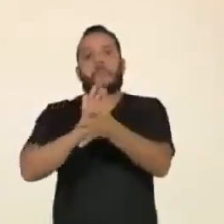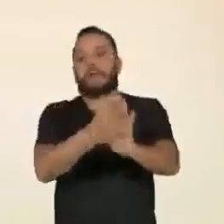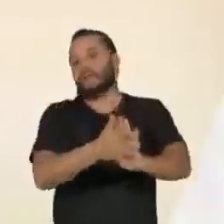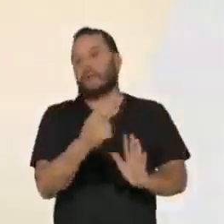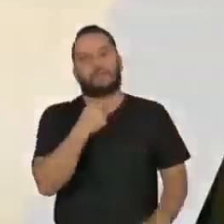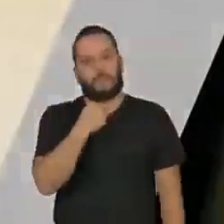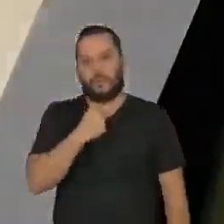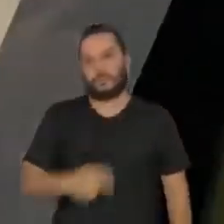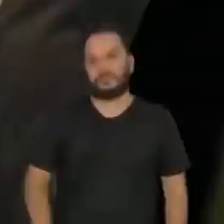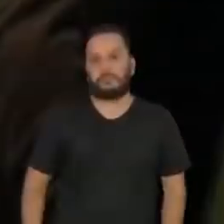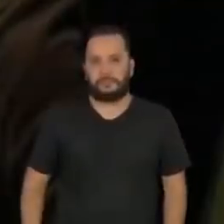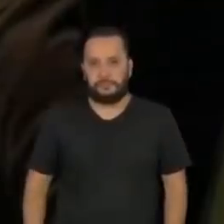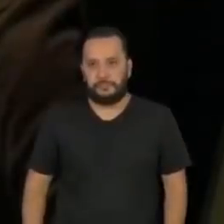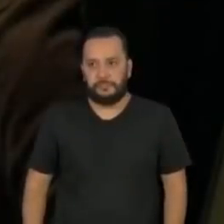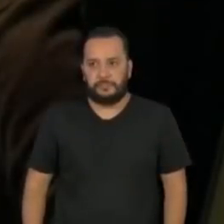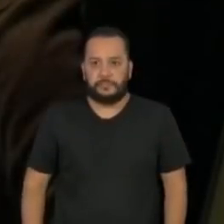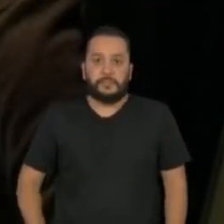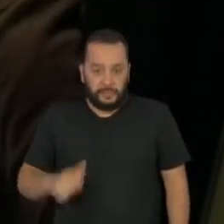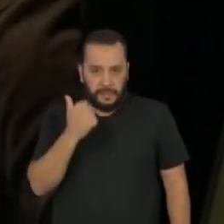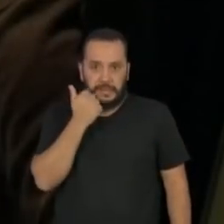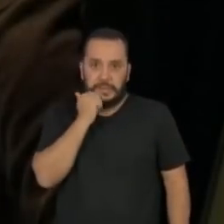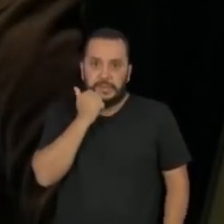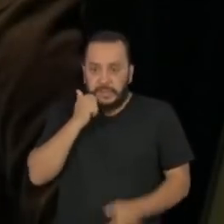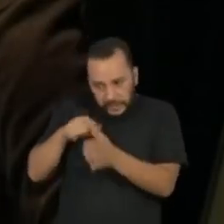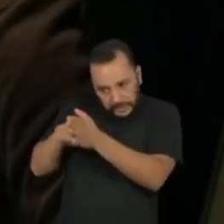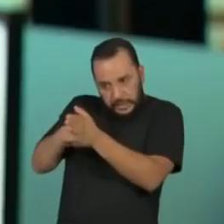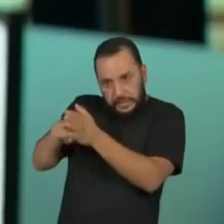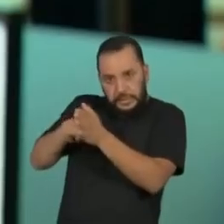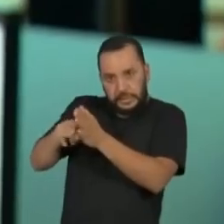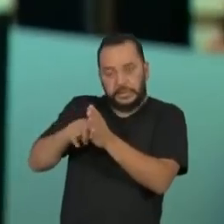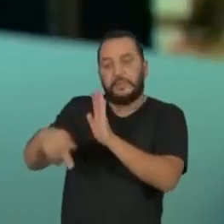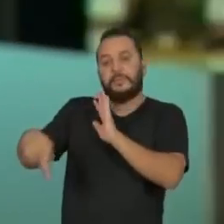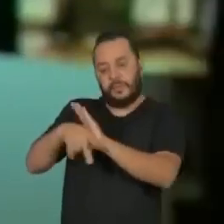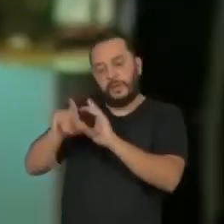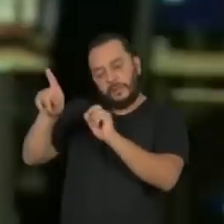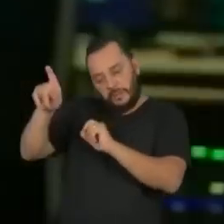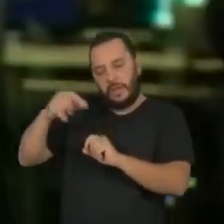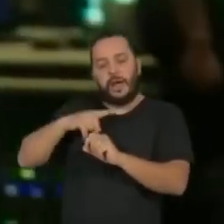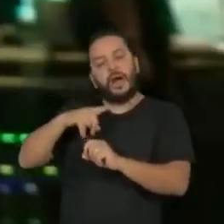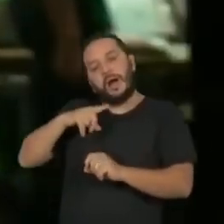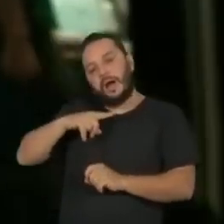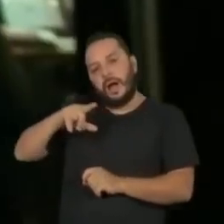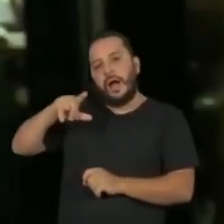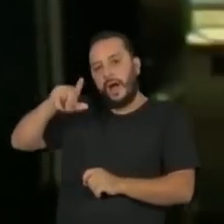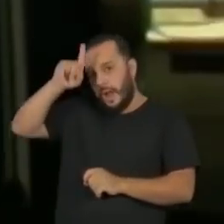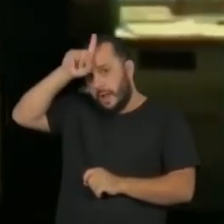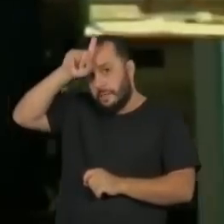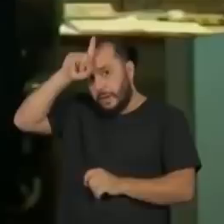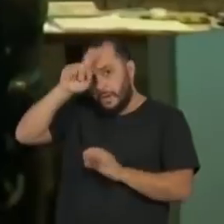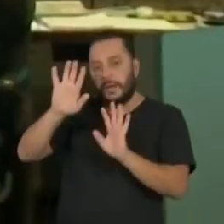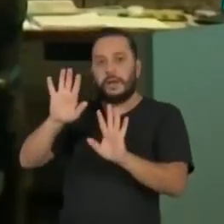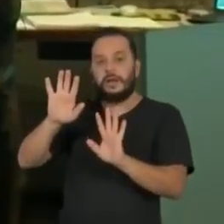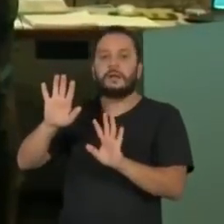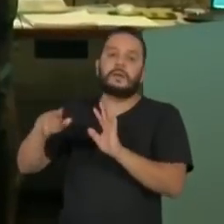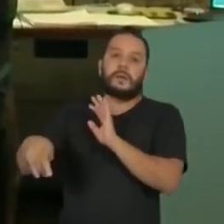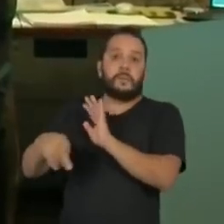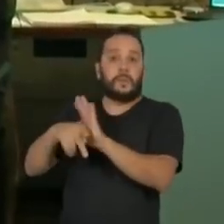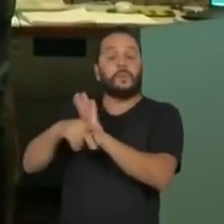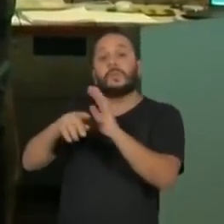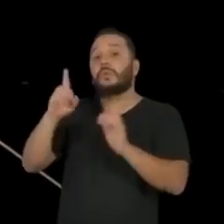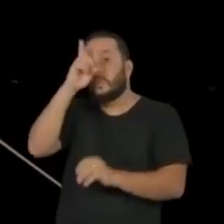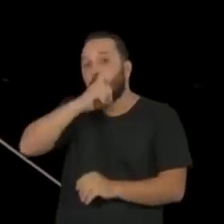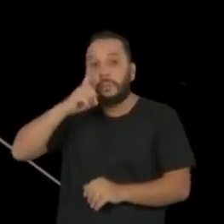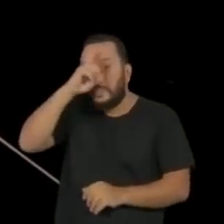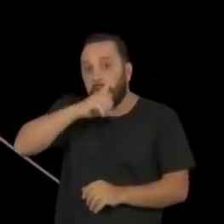morcegos. Cientistas da Agência Espacial Europeia, na Alemanha, preparam o lançamento no domingo, a partir do Cabo Canaveral, na